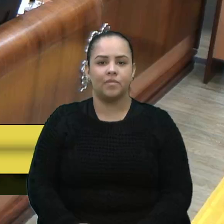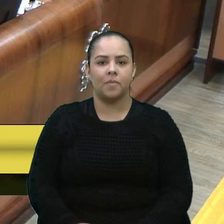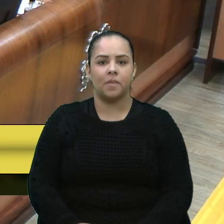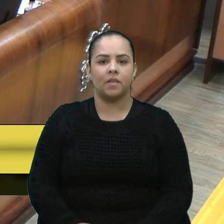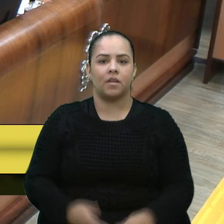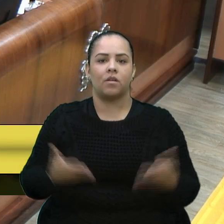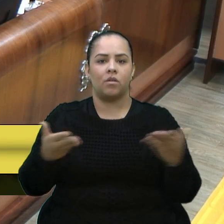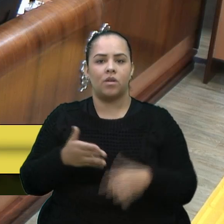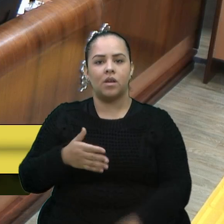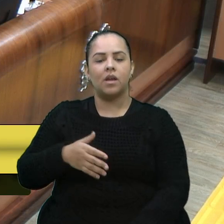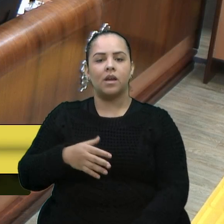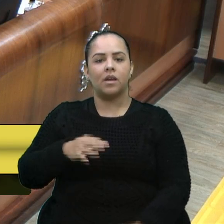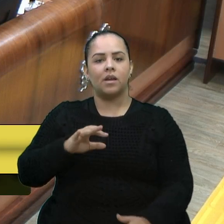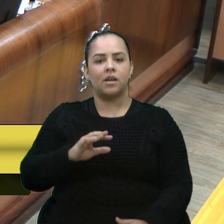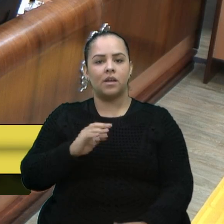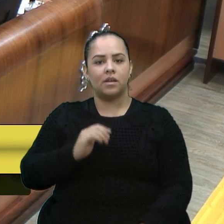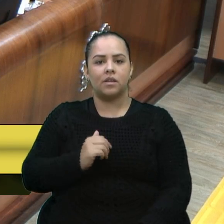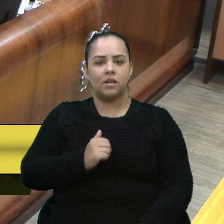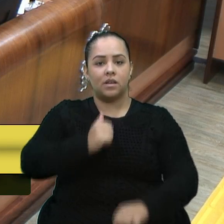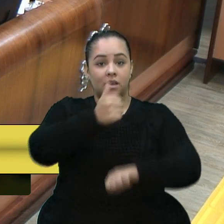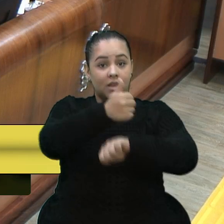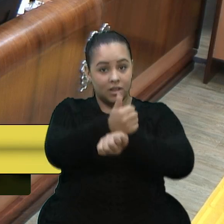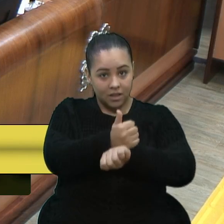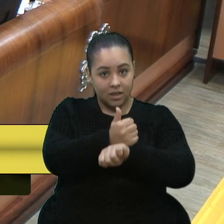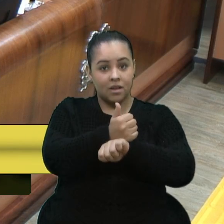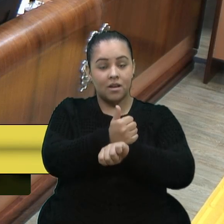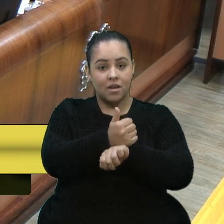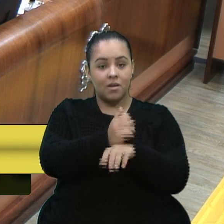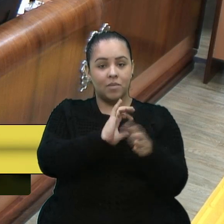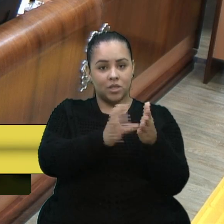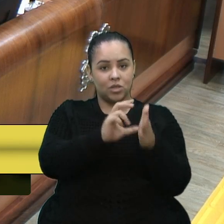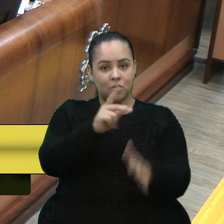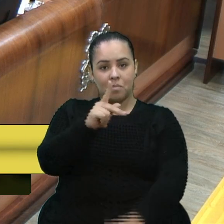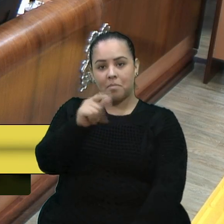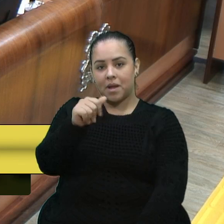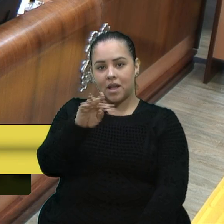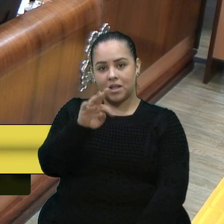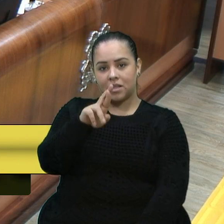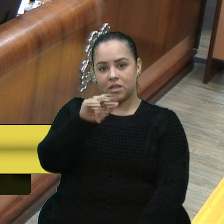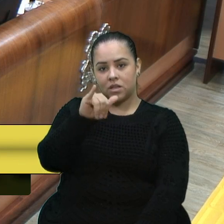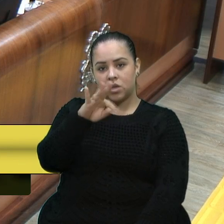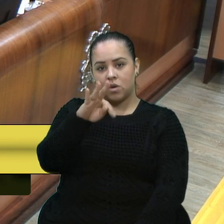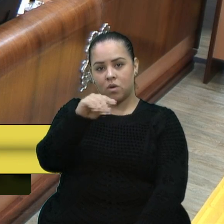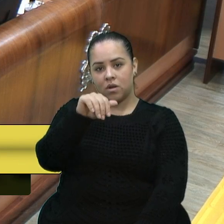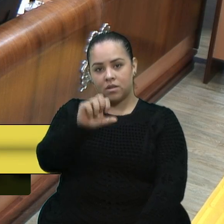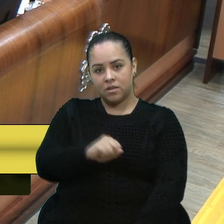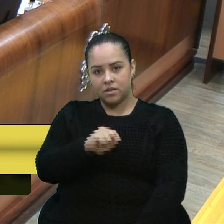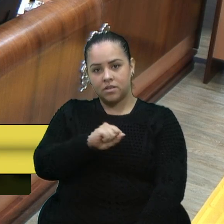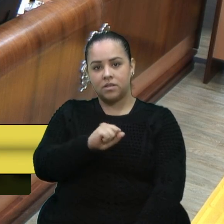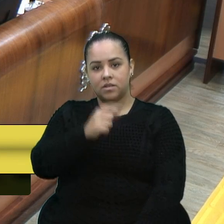De líder da bancada Patriotas, com a palavra o vereador Sandro Fantinel, da tribuna.